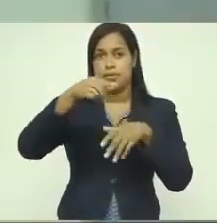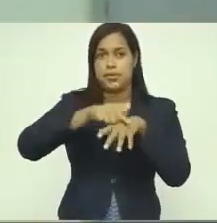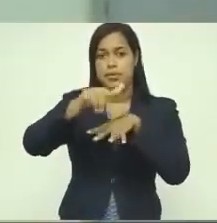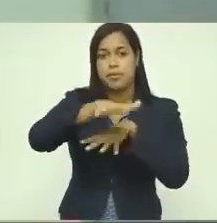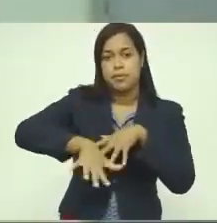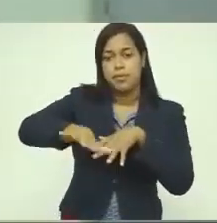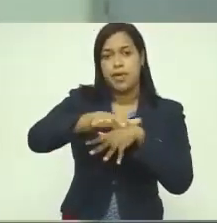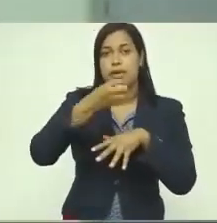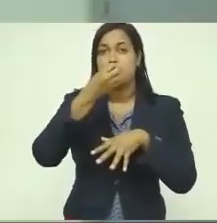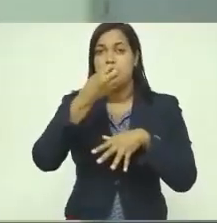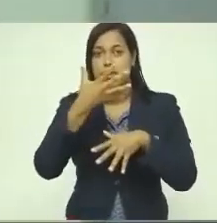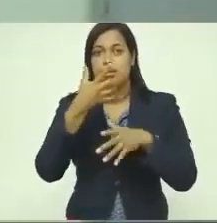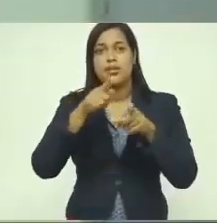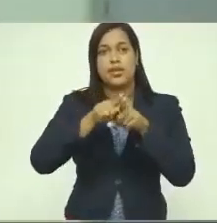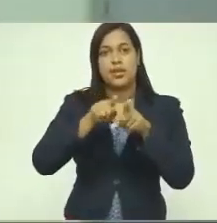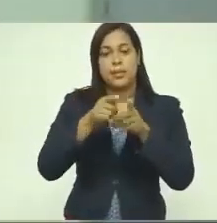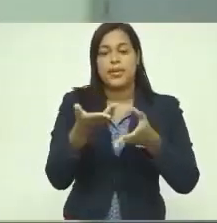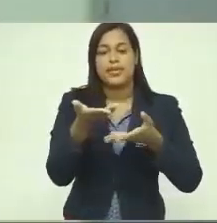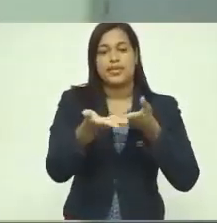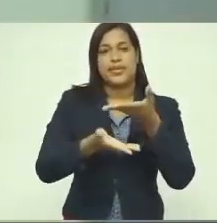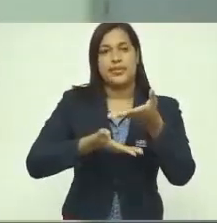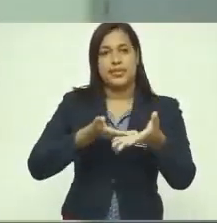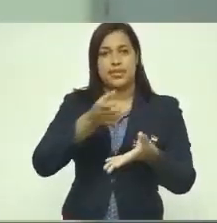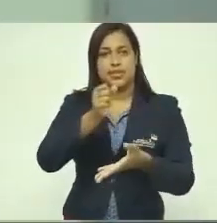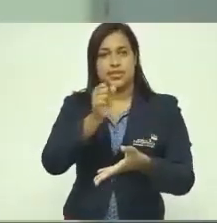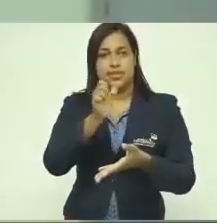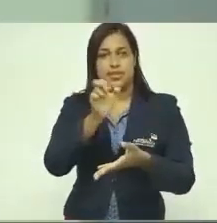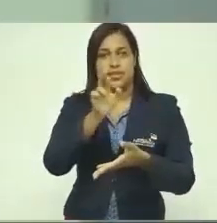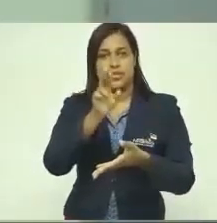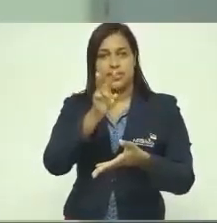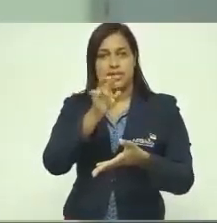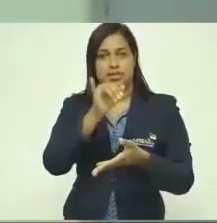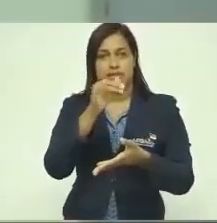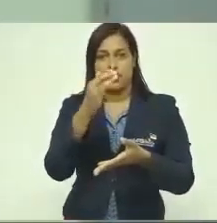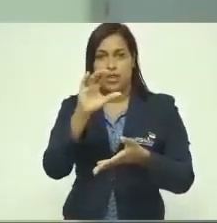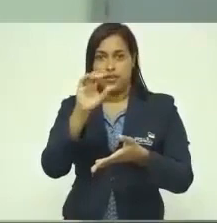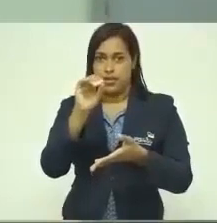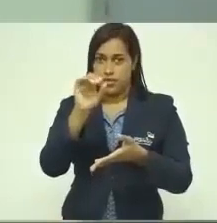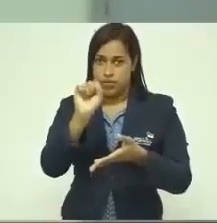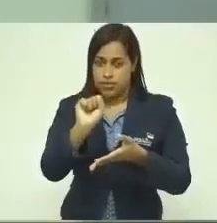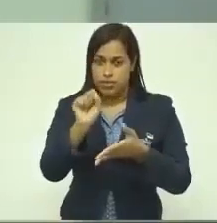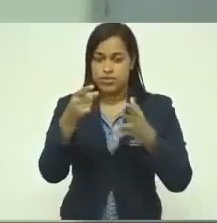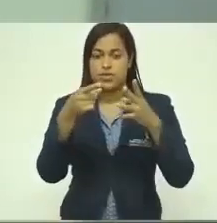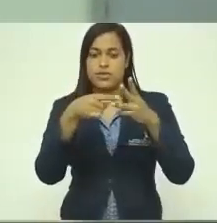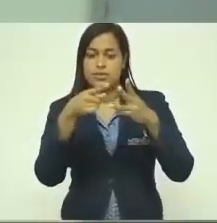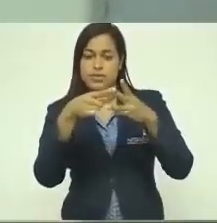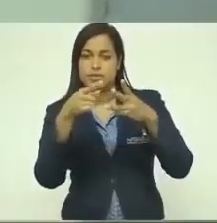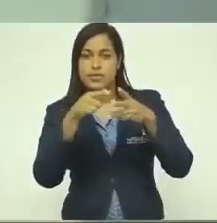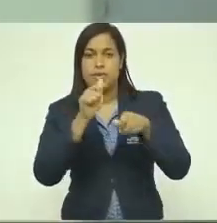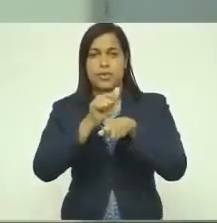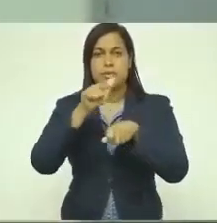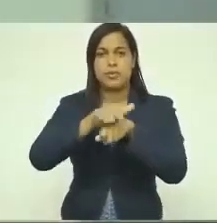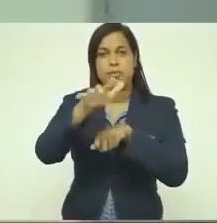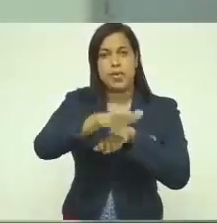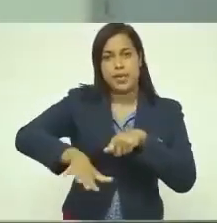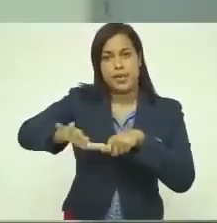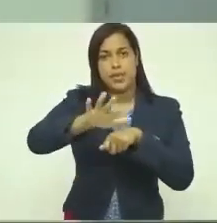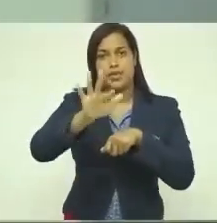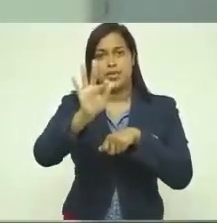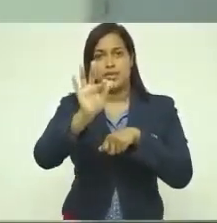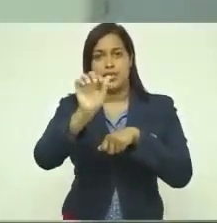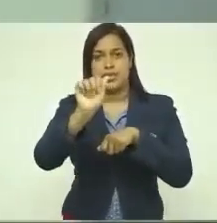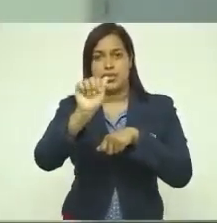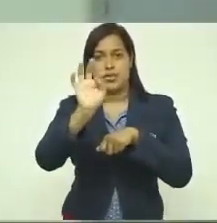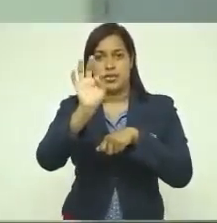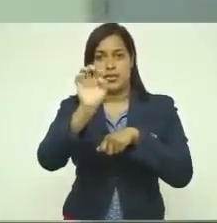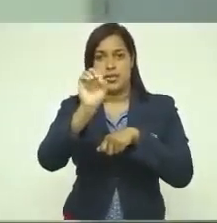serviços, onde são comercializados os bens e os serviços. O mercado de fatores,